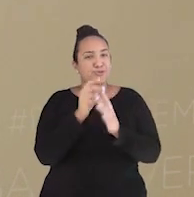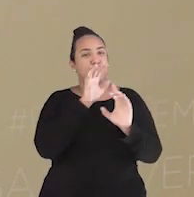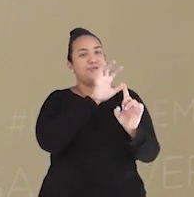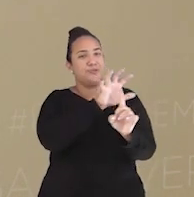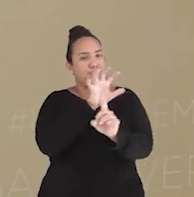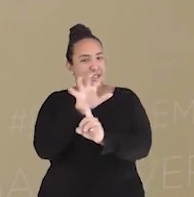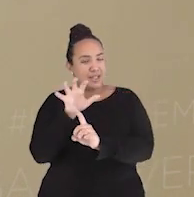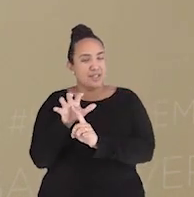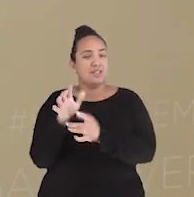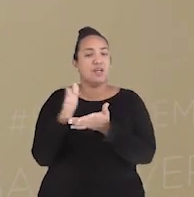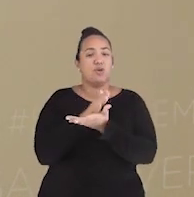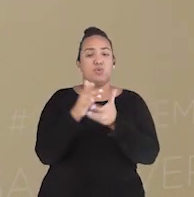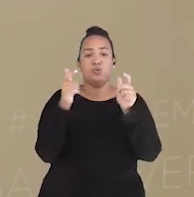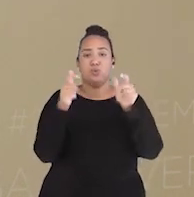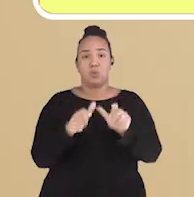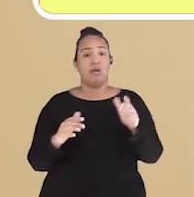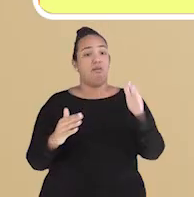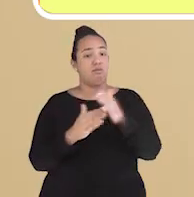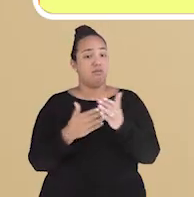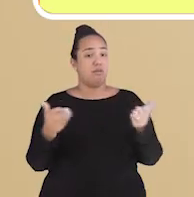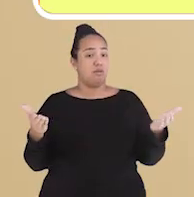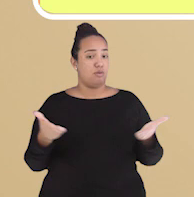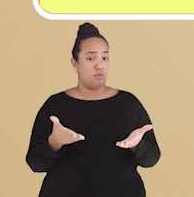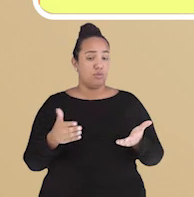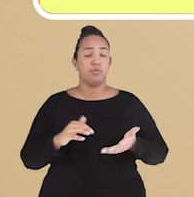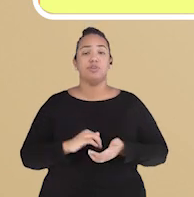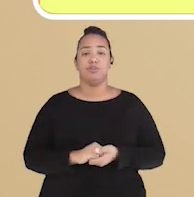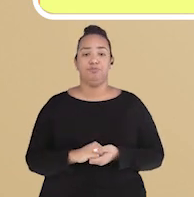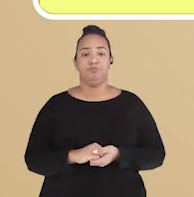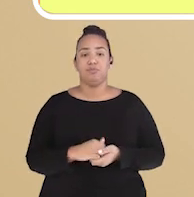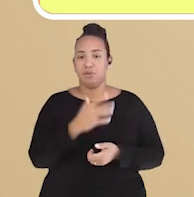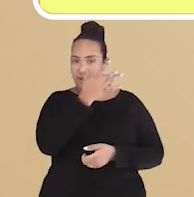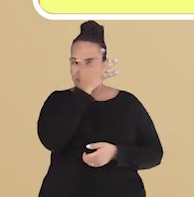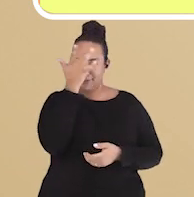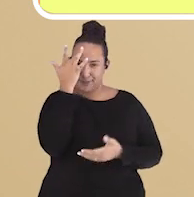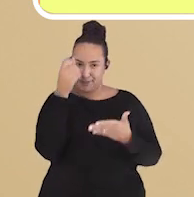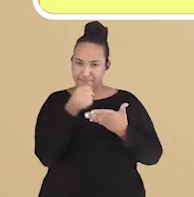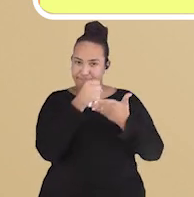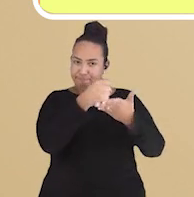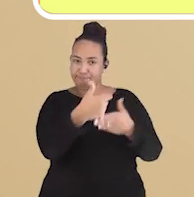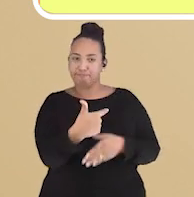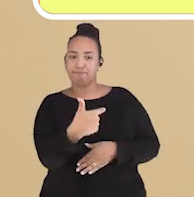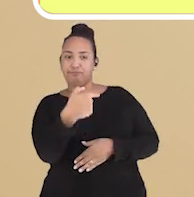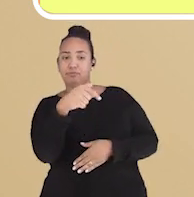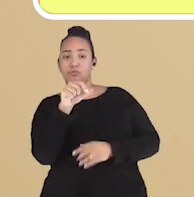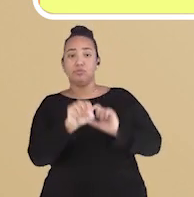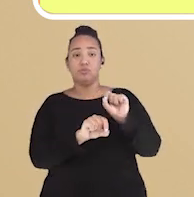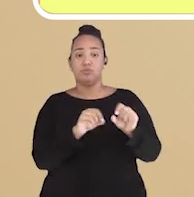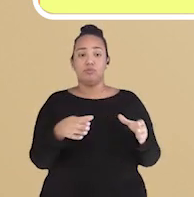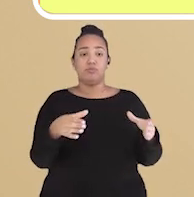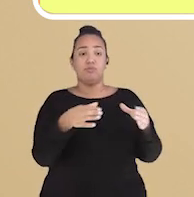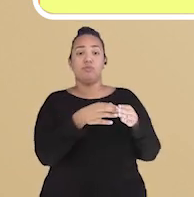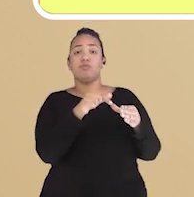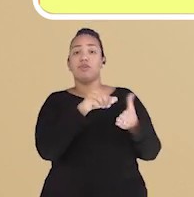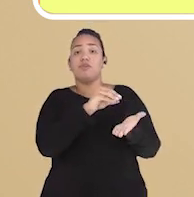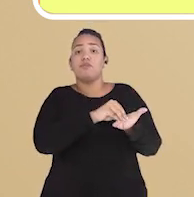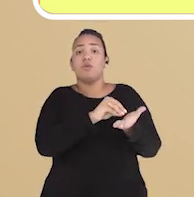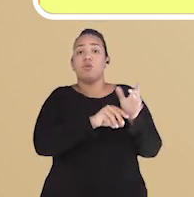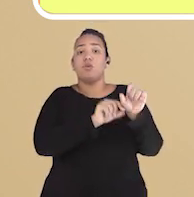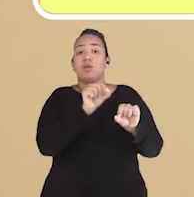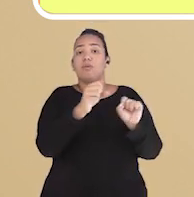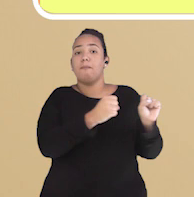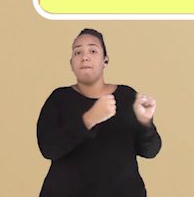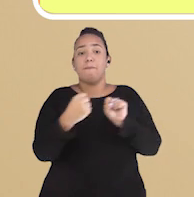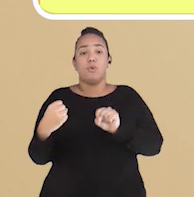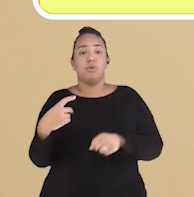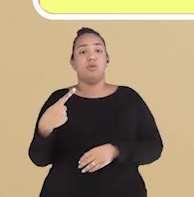influentes em alguns locais até hoje. Para os reformistas que apoiaram Vargas, a oligarquia fez com que faltasse poder público